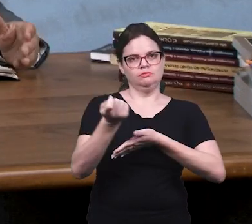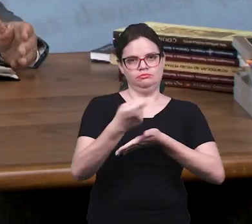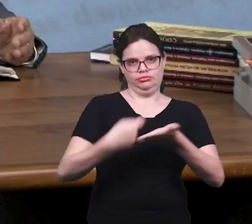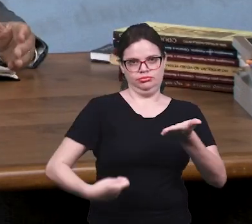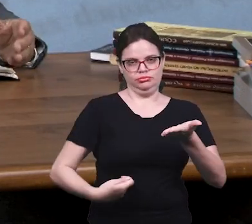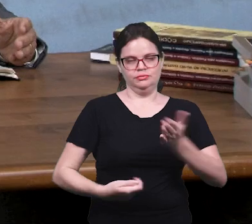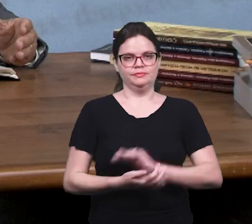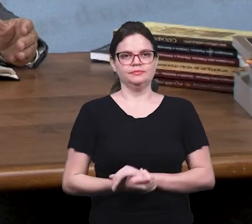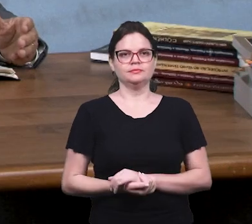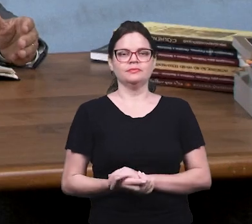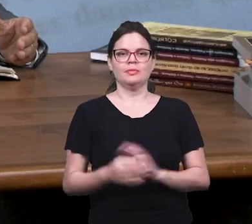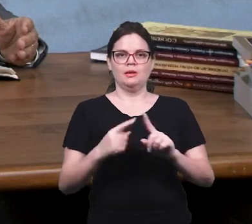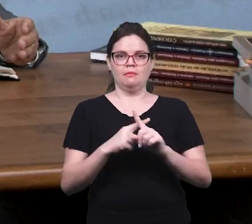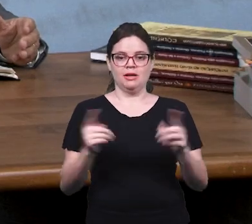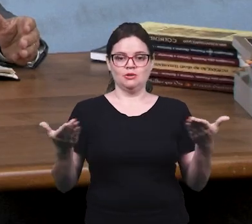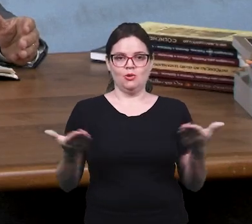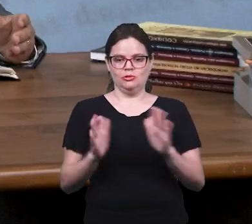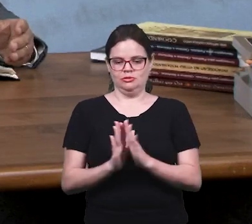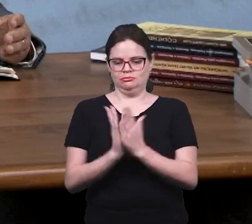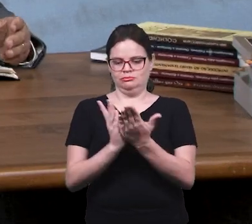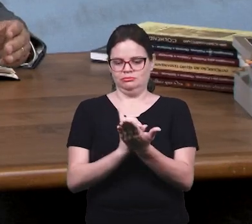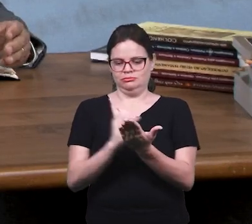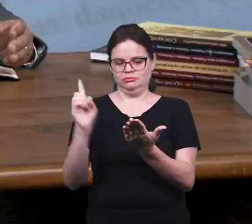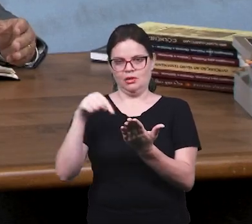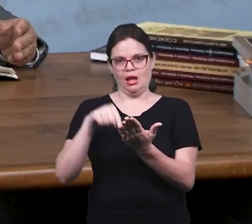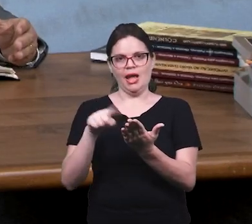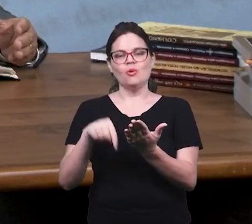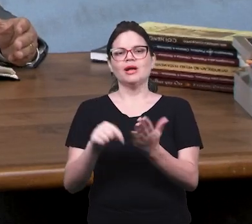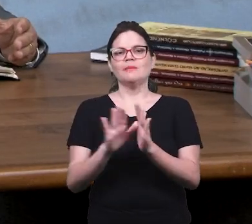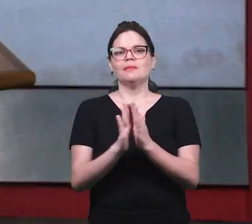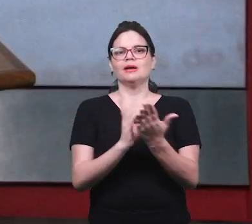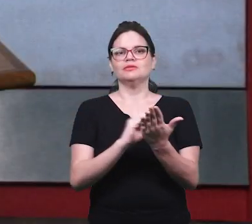Mas a Bíblia que temos nas nossas mãos é a Bíblia cristã.